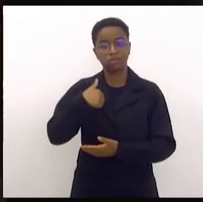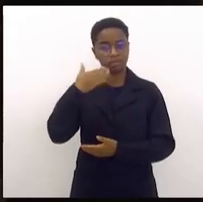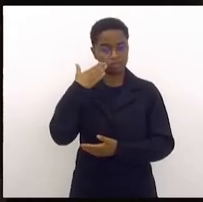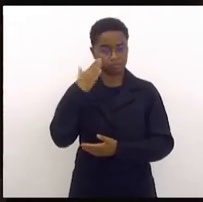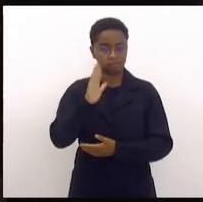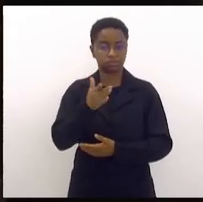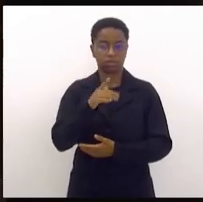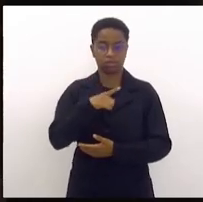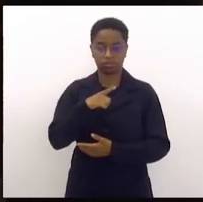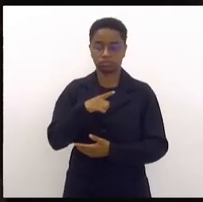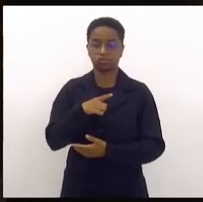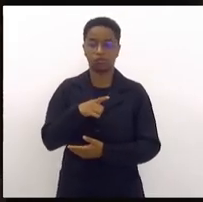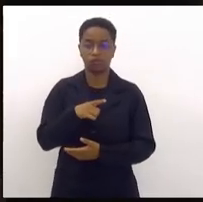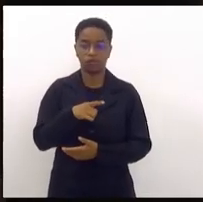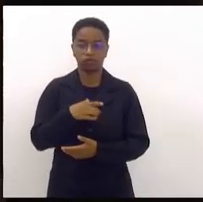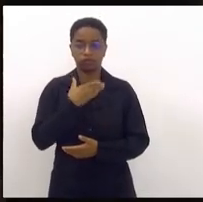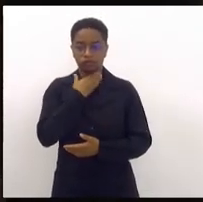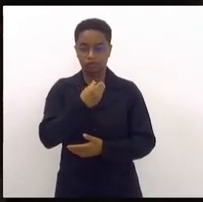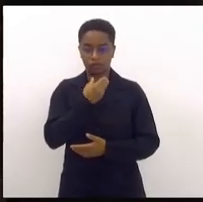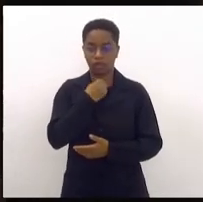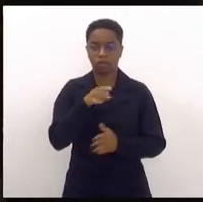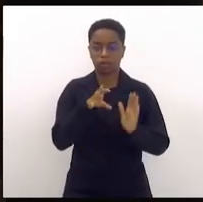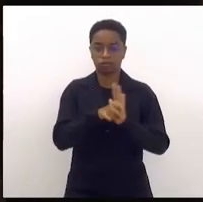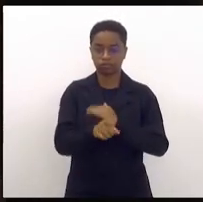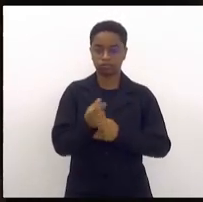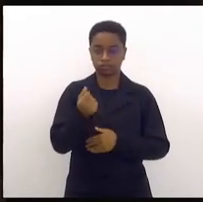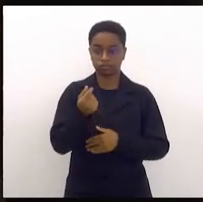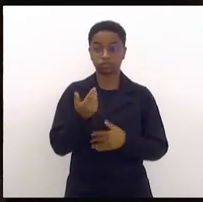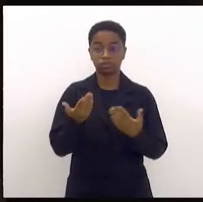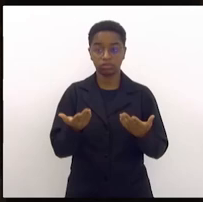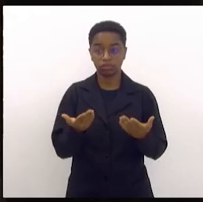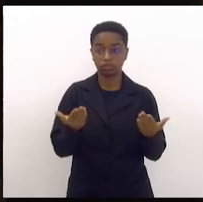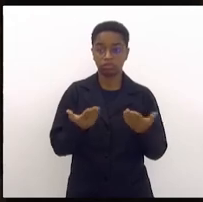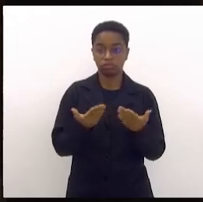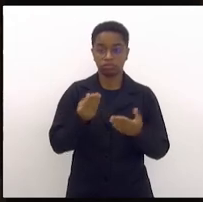a fraude, o desvio de dinheiro. Eles hoje tentam